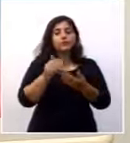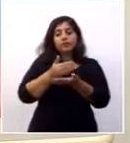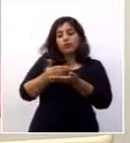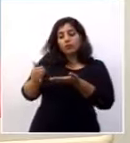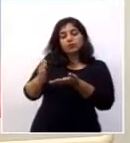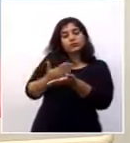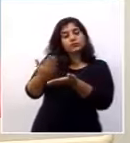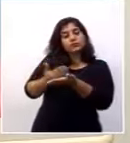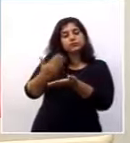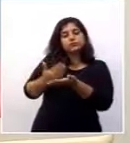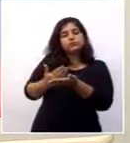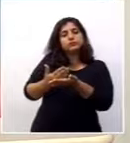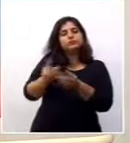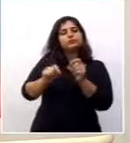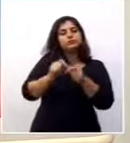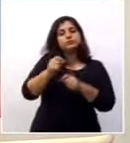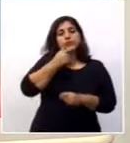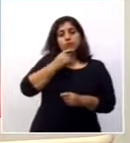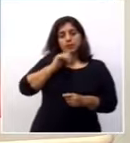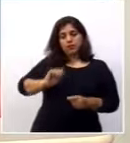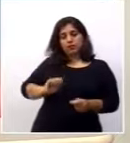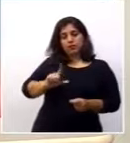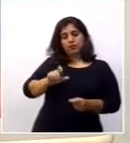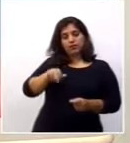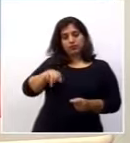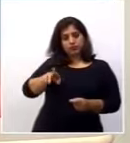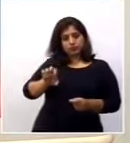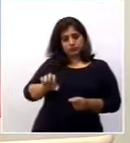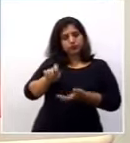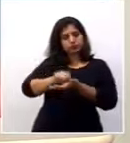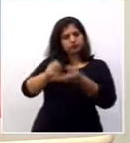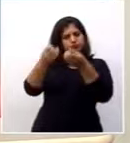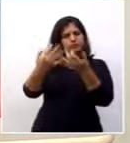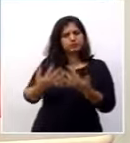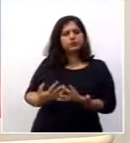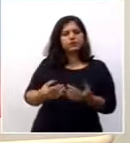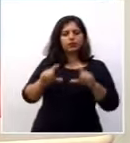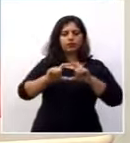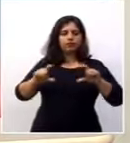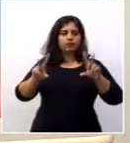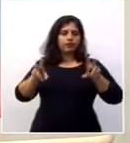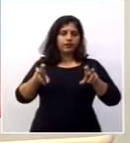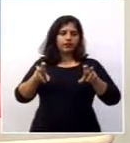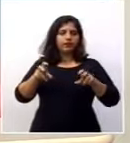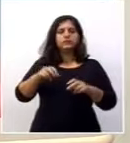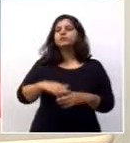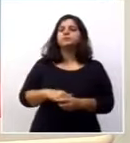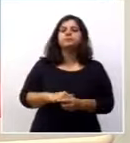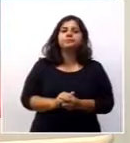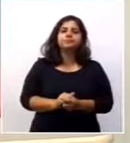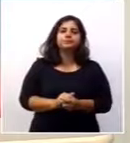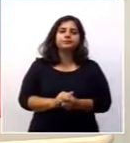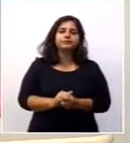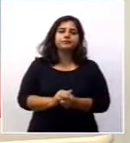nosso livro, o Alexandre diz assim, eu vou colocar somente uma frase dele.